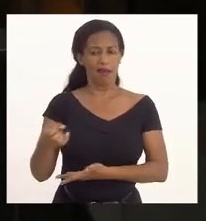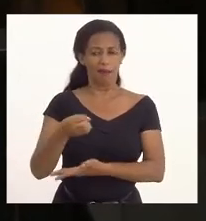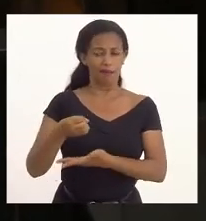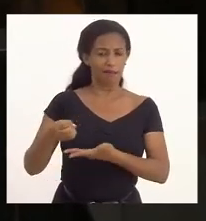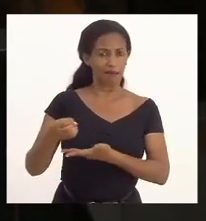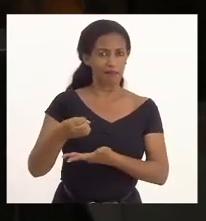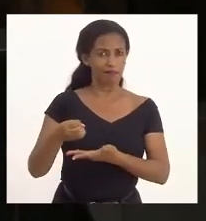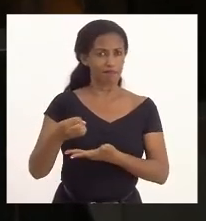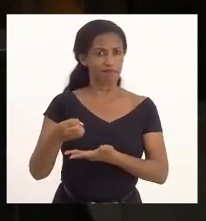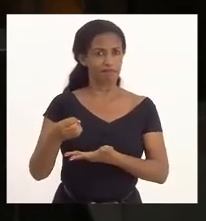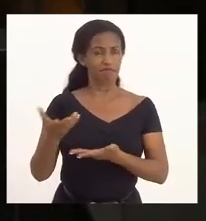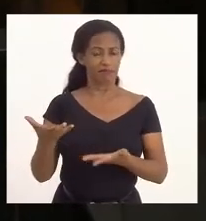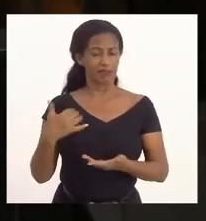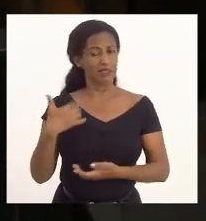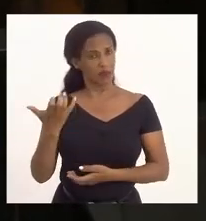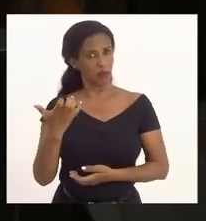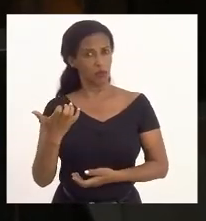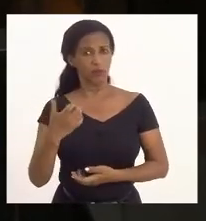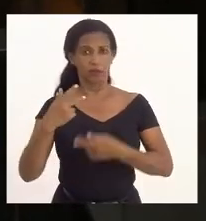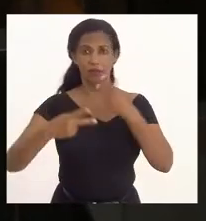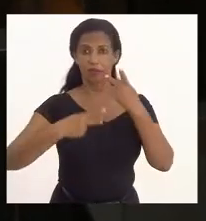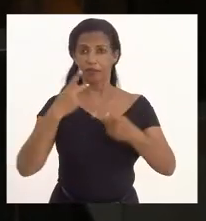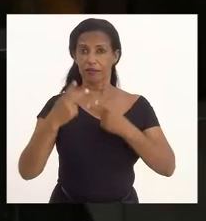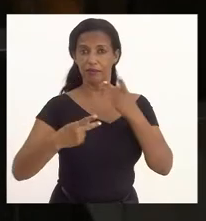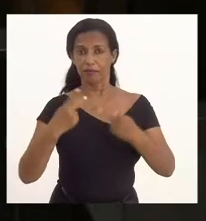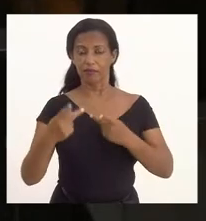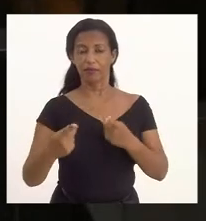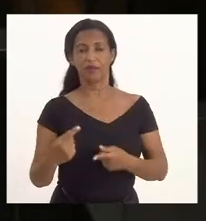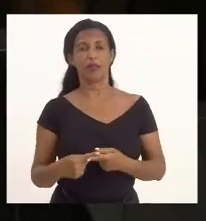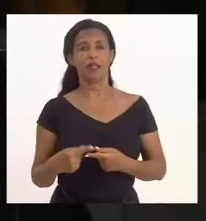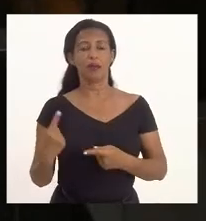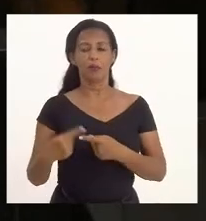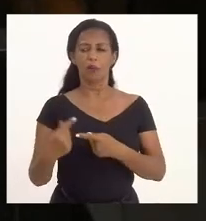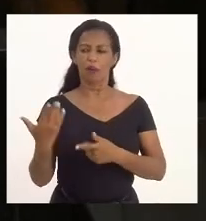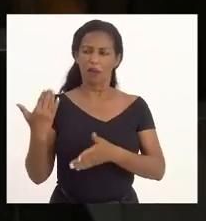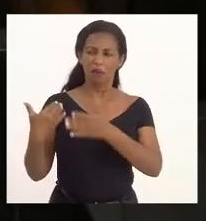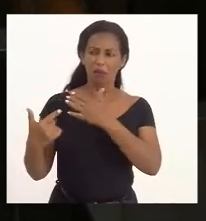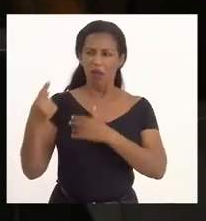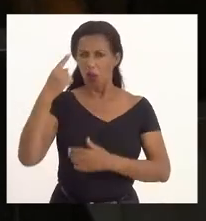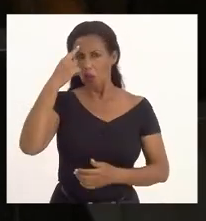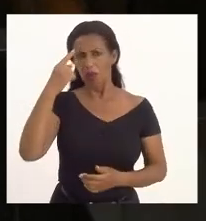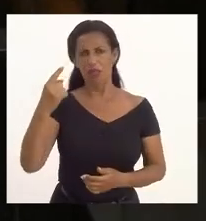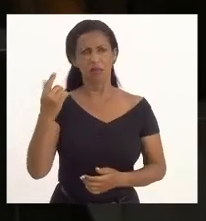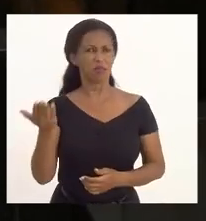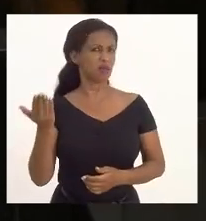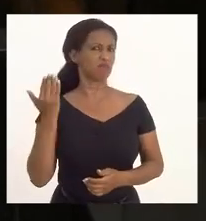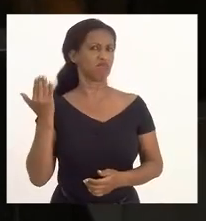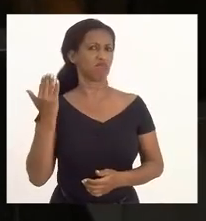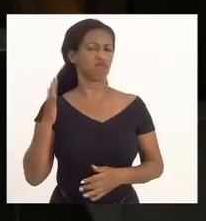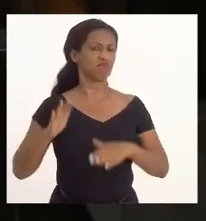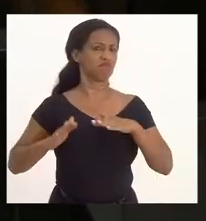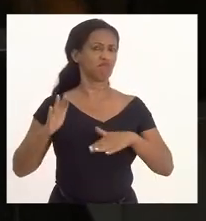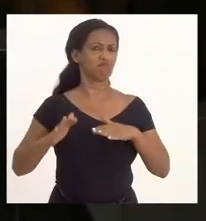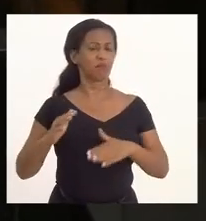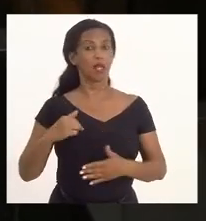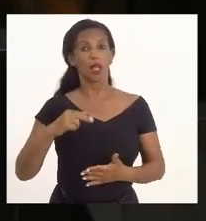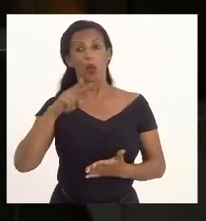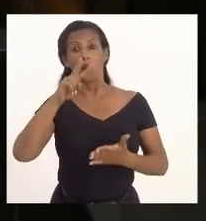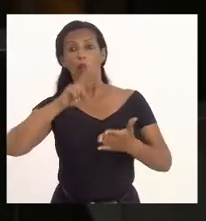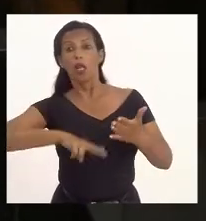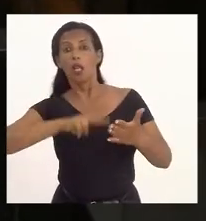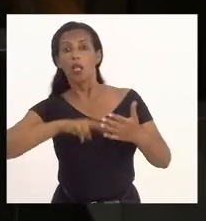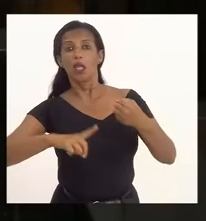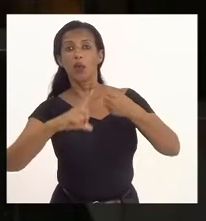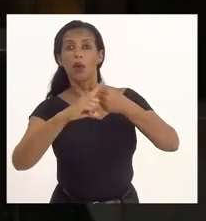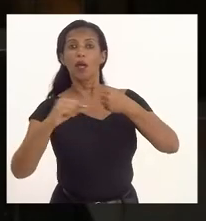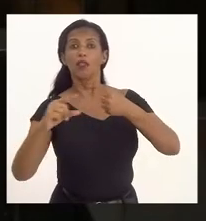também que fazia esse registro, porque recentemente, há uma semana atrás, li um artigo sobre